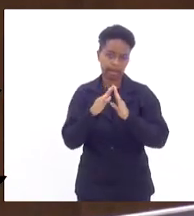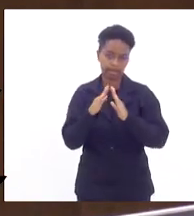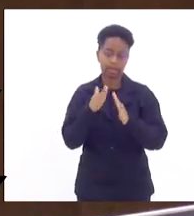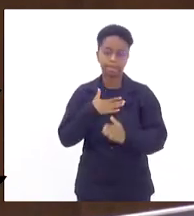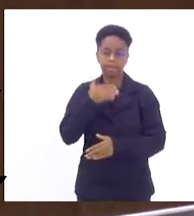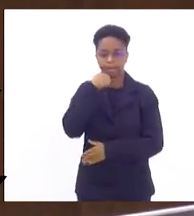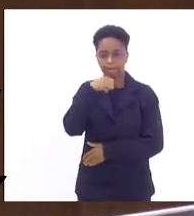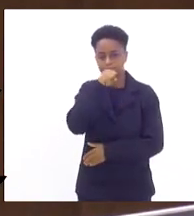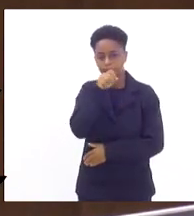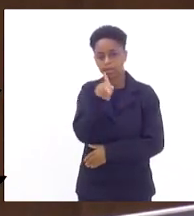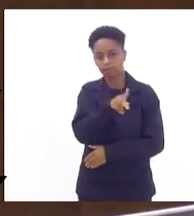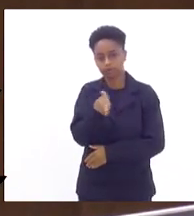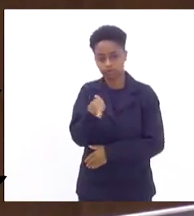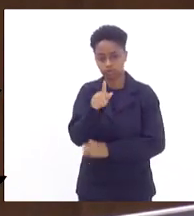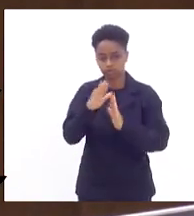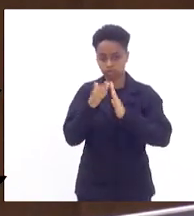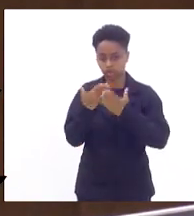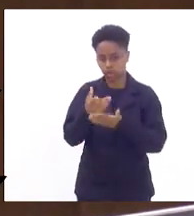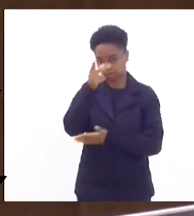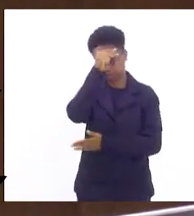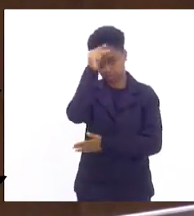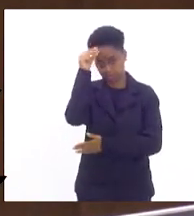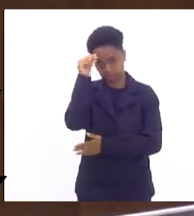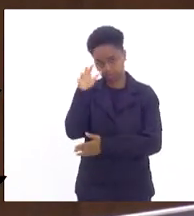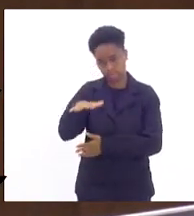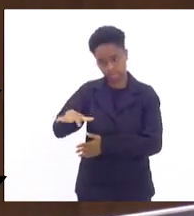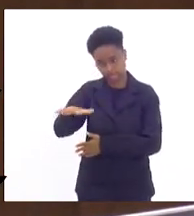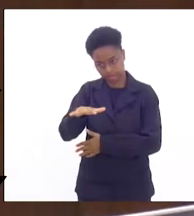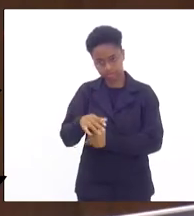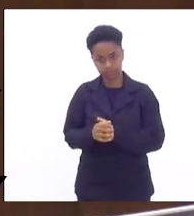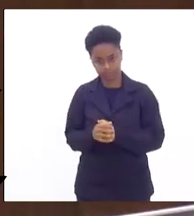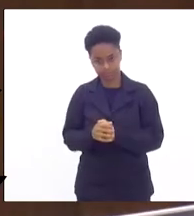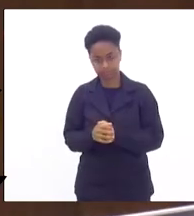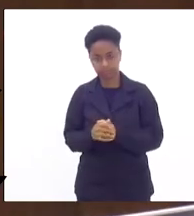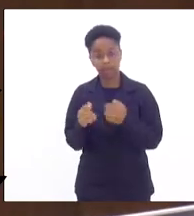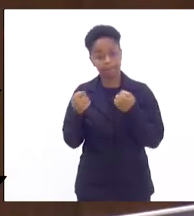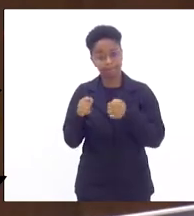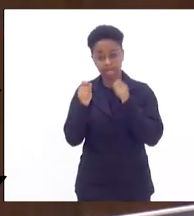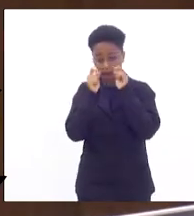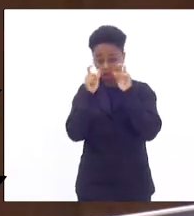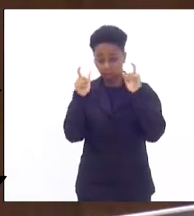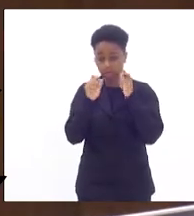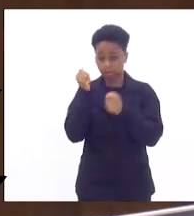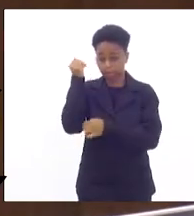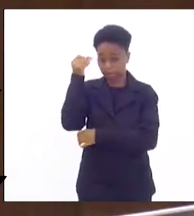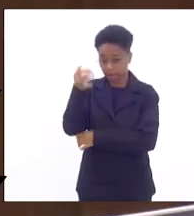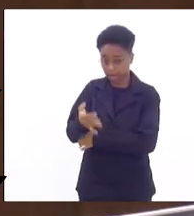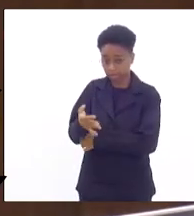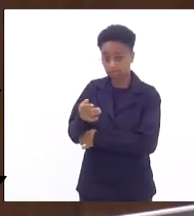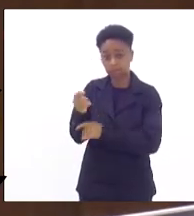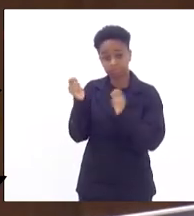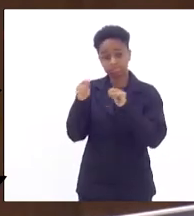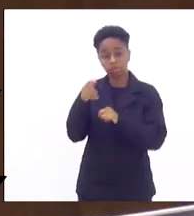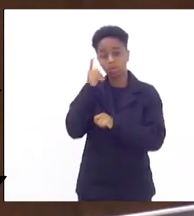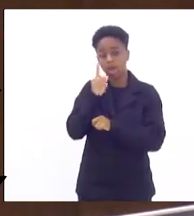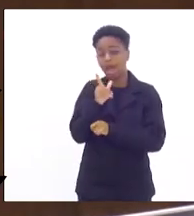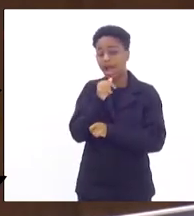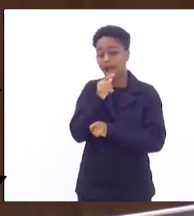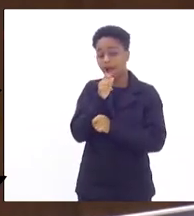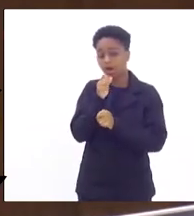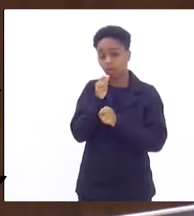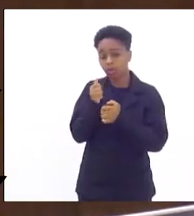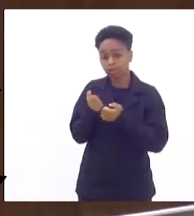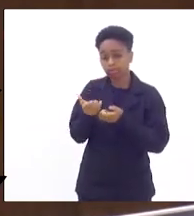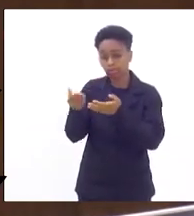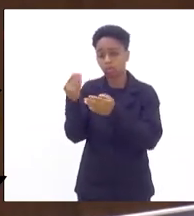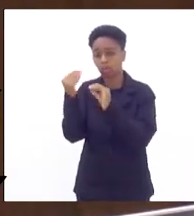de 2 escolas municipais, lá na região, ela tinha que ficar acordada de madrugada para botar água em casa, para no dia seguinte